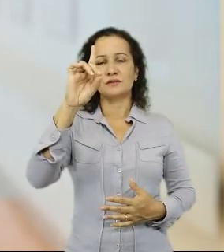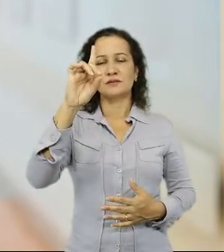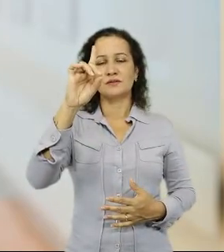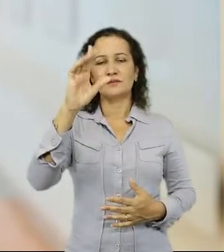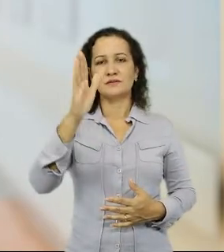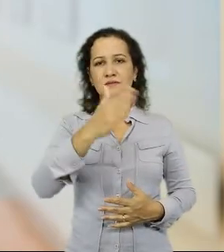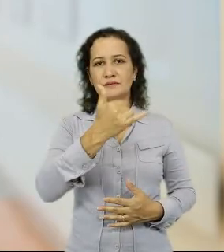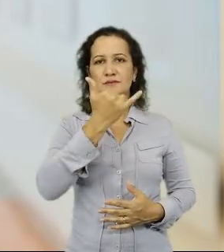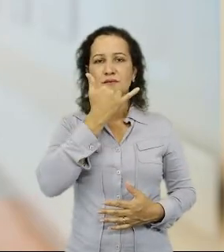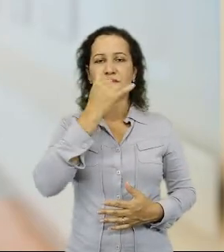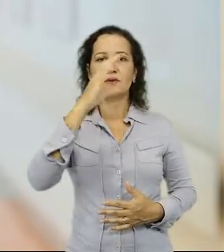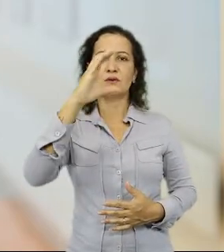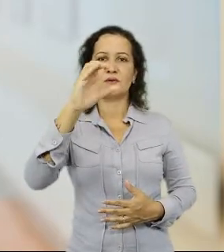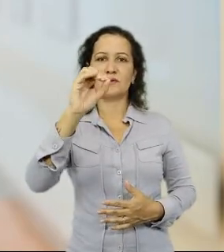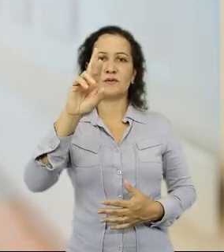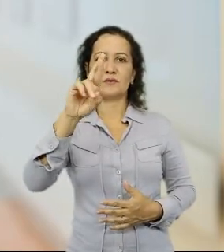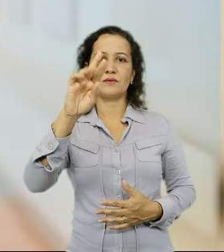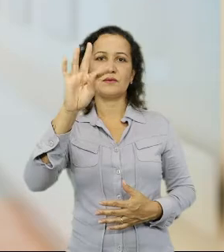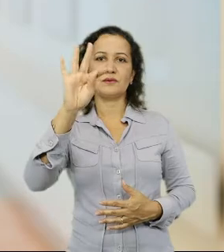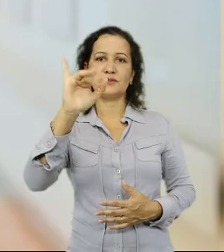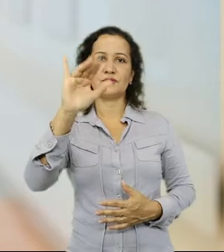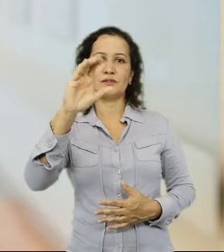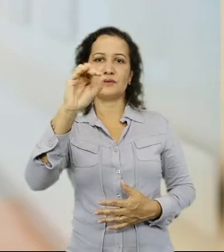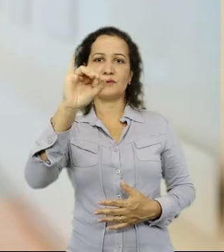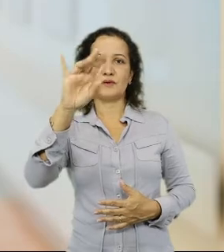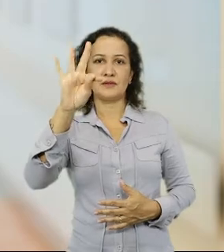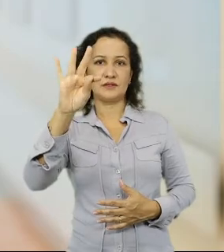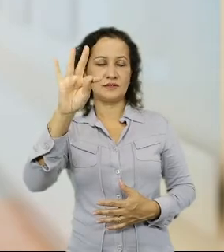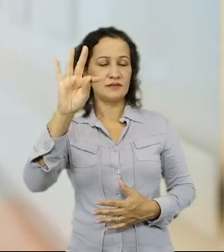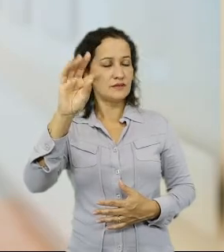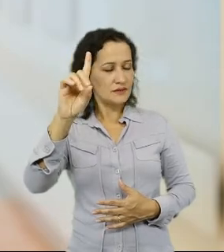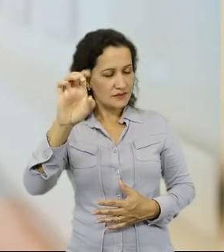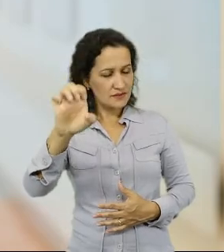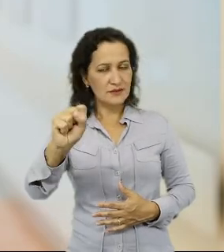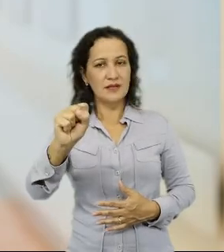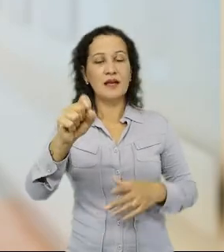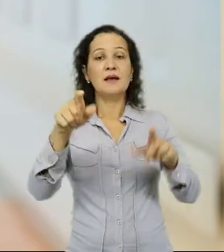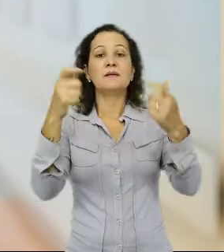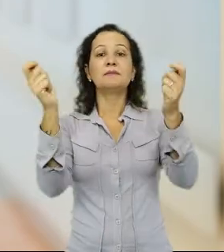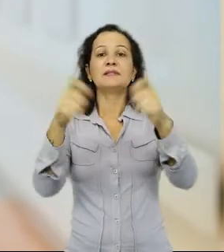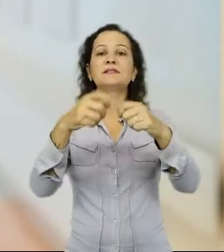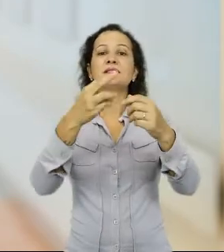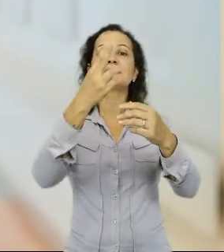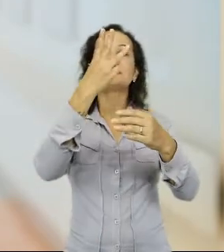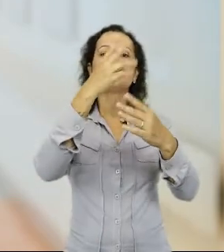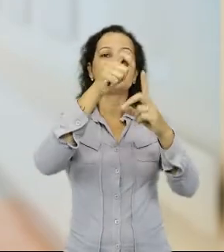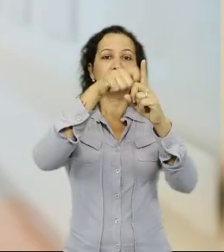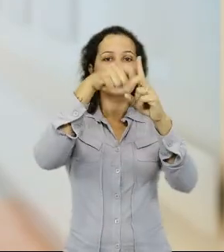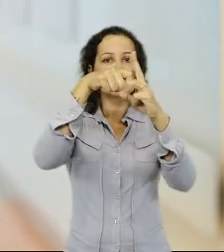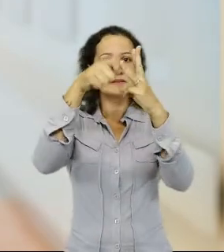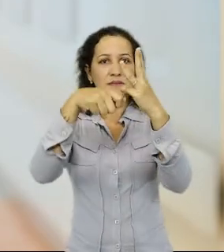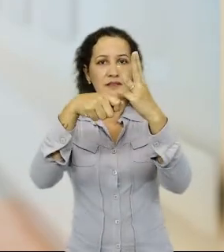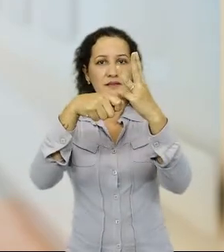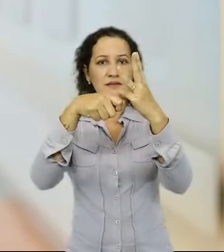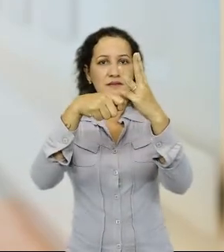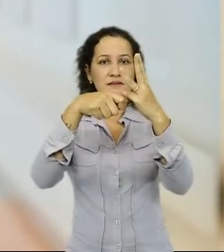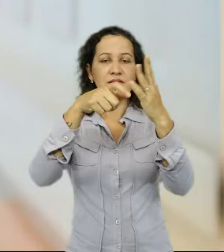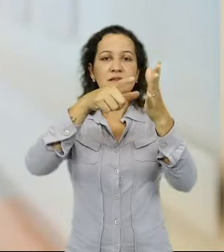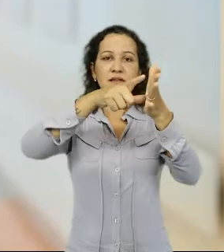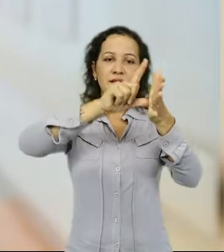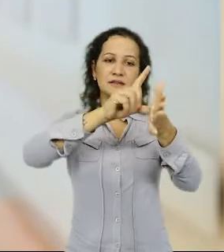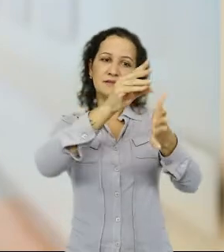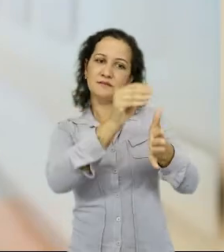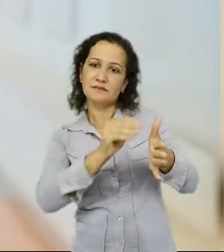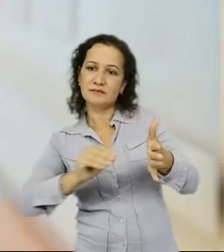meses após a suspensão do uso desse medicamento e é considerada imunossupressora a dose superior